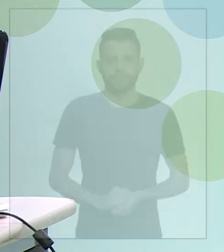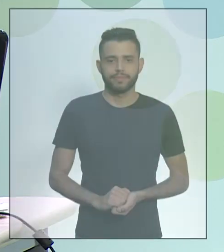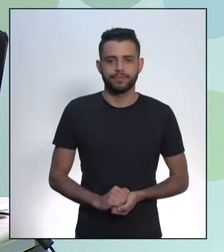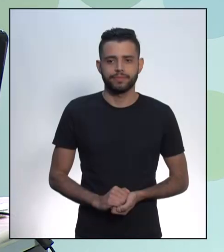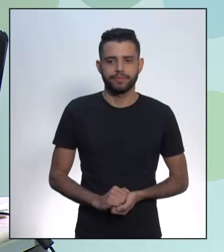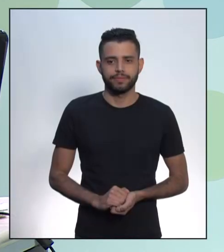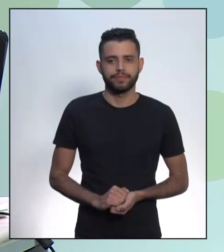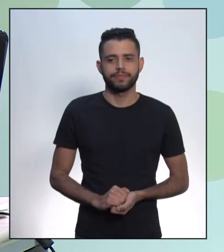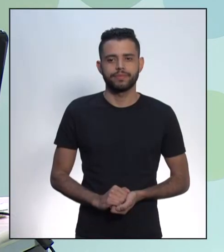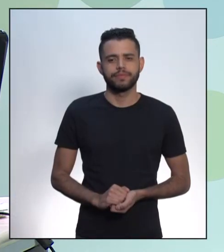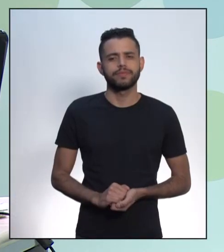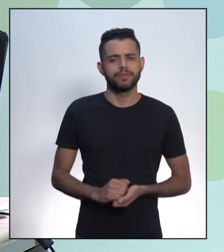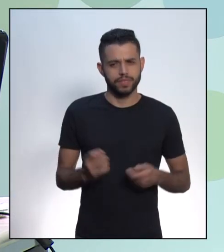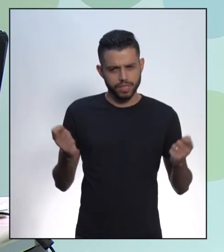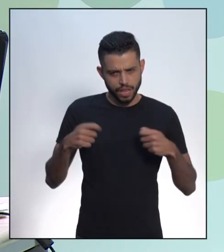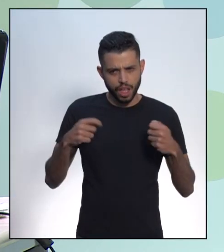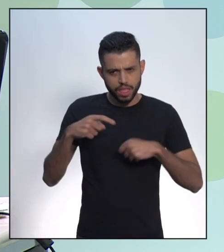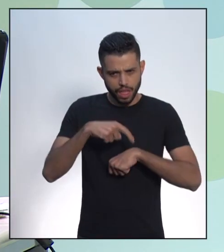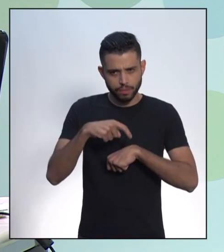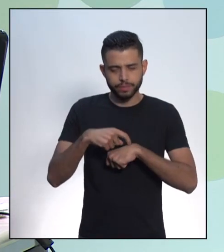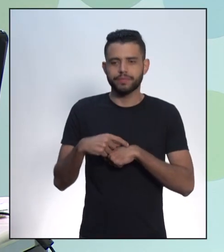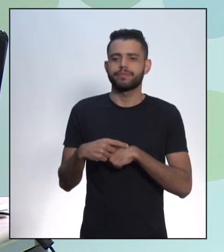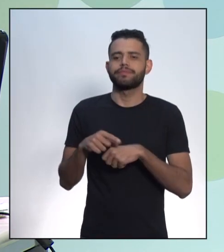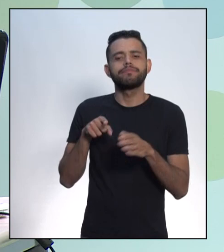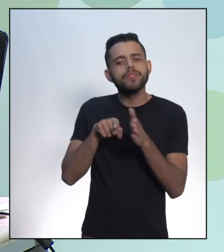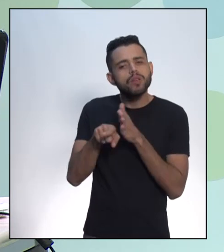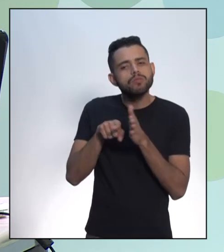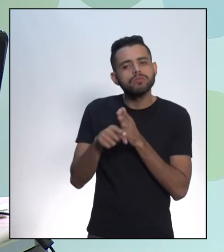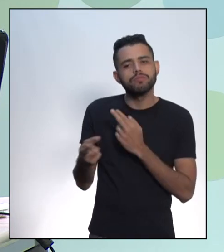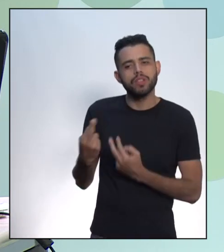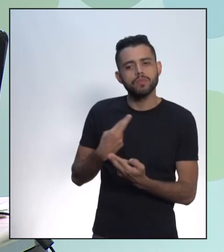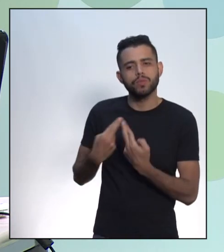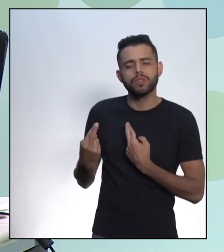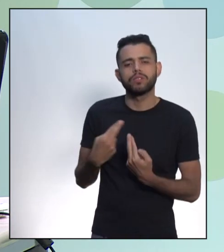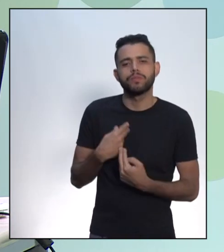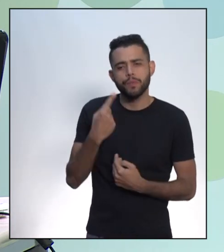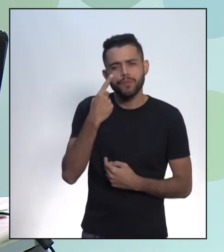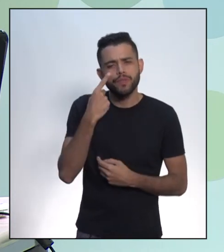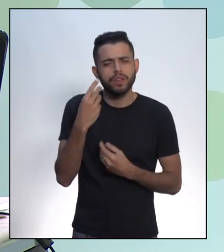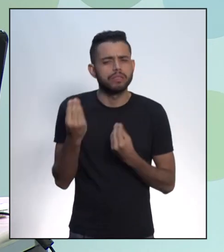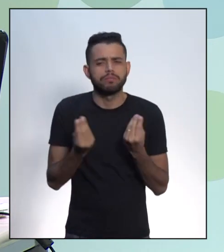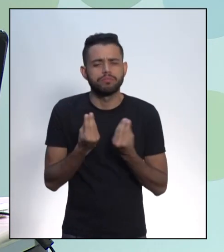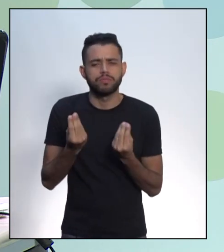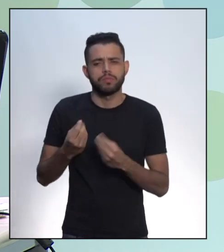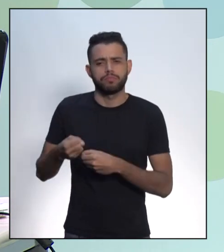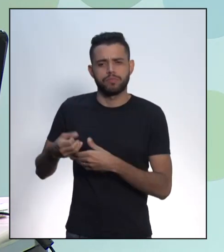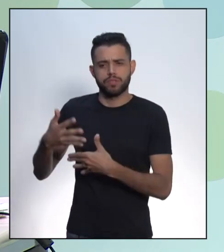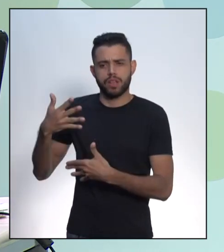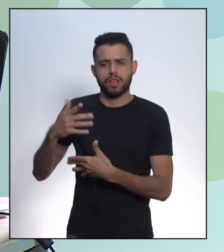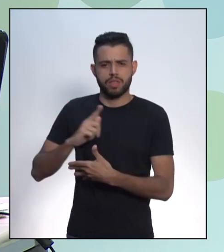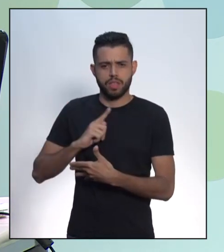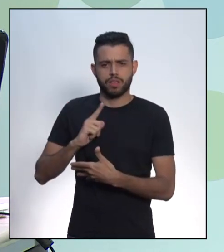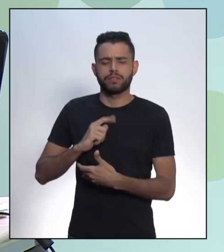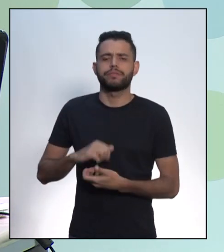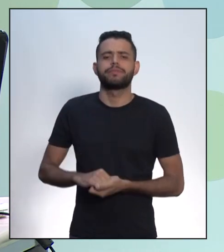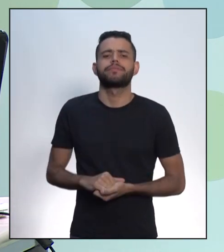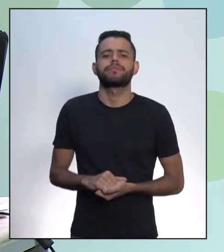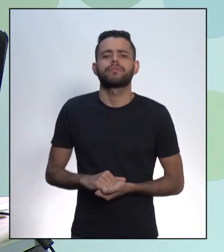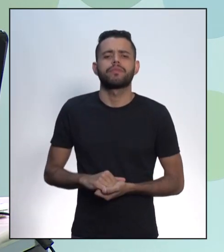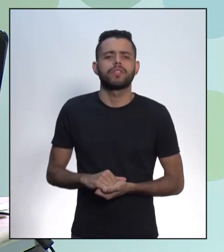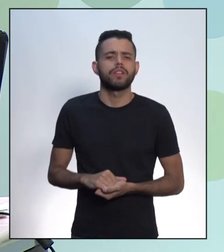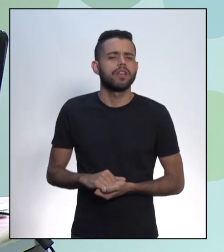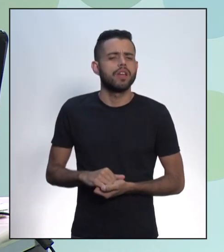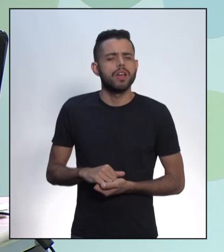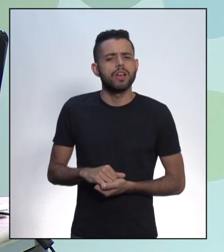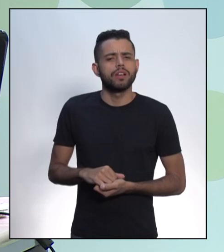Deu tempo para vocês responderem as questões? Então, vamos ver com a professora Regiane se teve alguma interação no nosso chat, né? Professora, eles responderam a